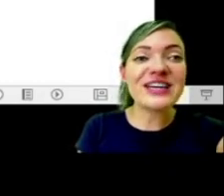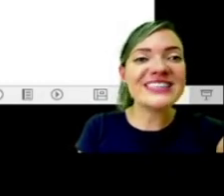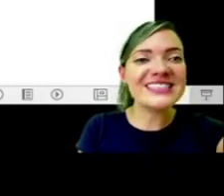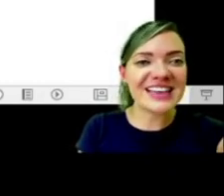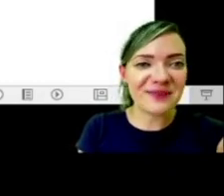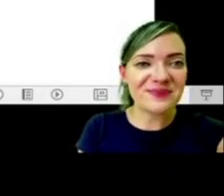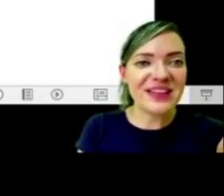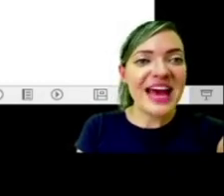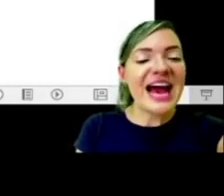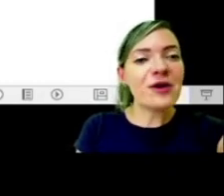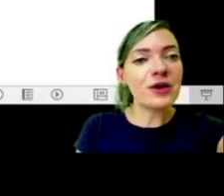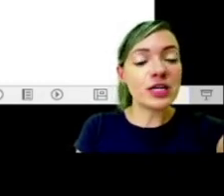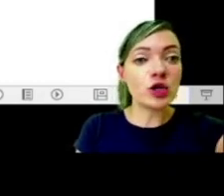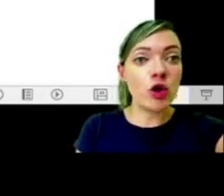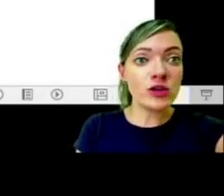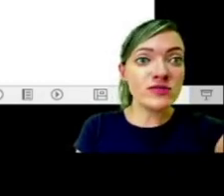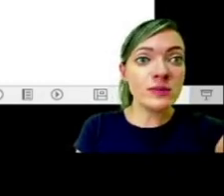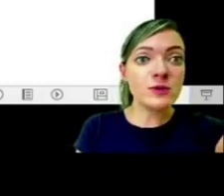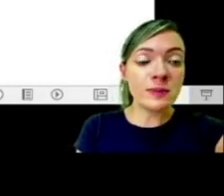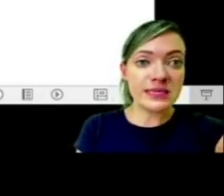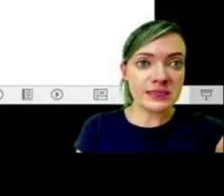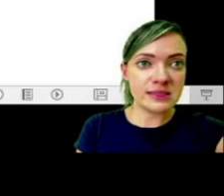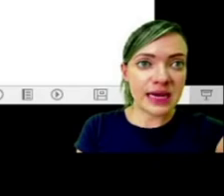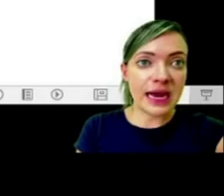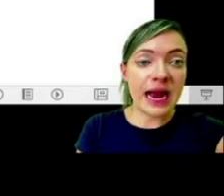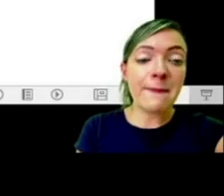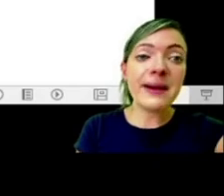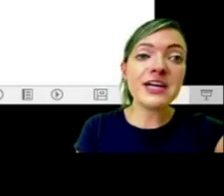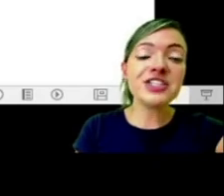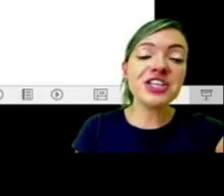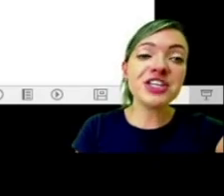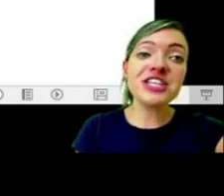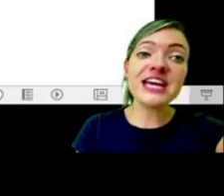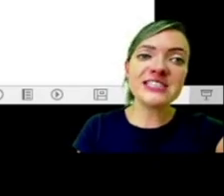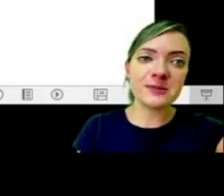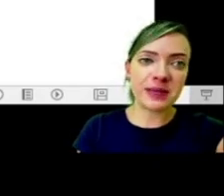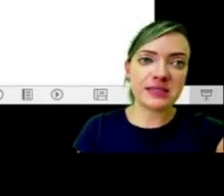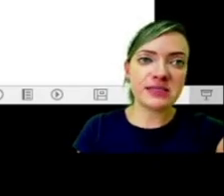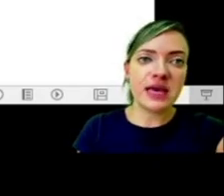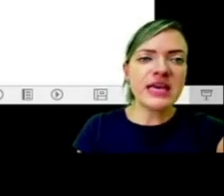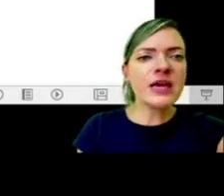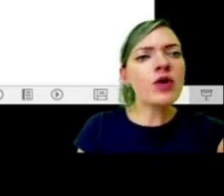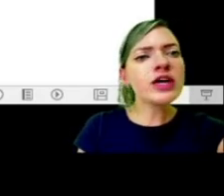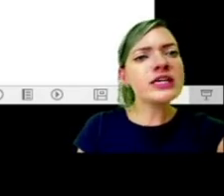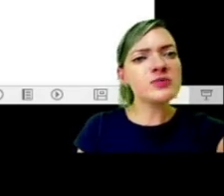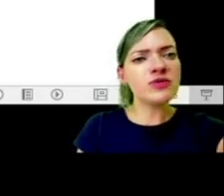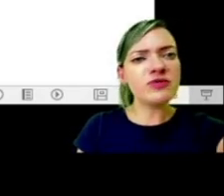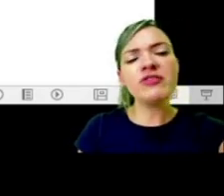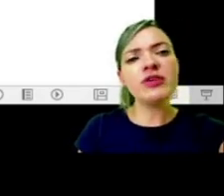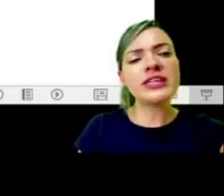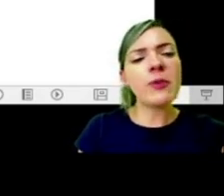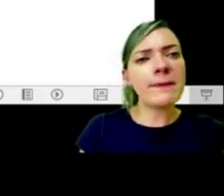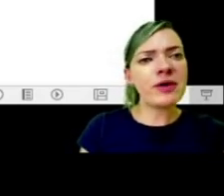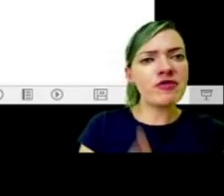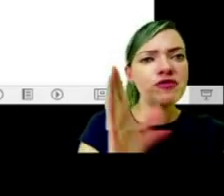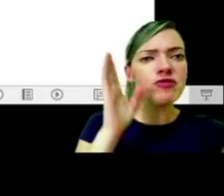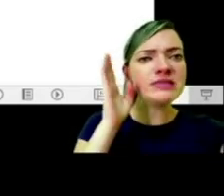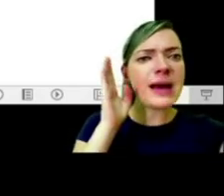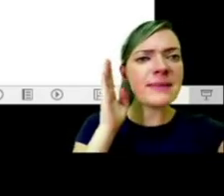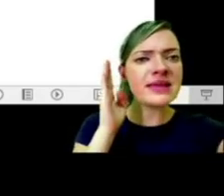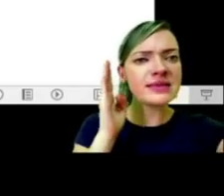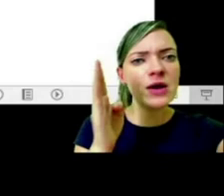vai se organizar. Agora, nós vamos precisar a partir de espécie, que é um organismo vivo que tem um